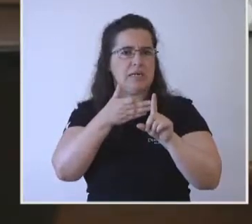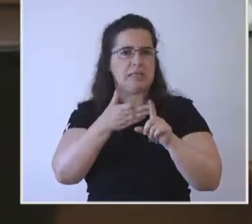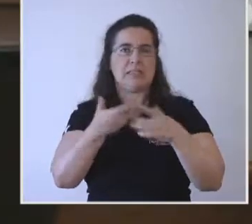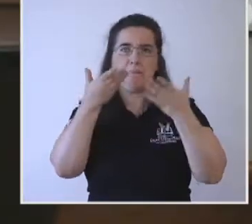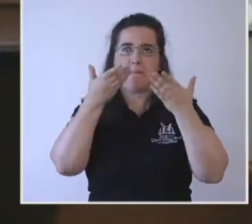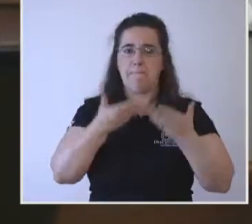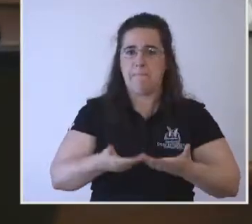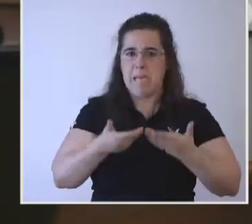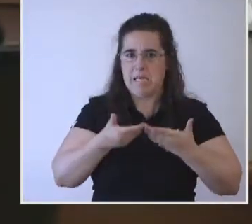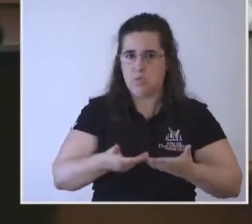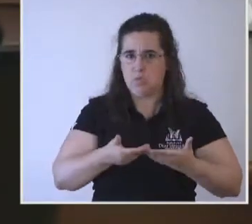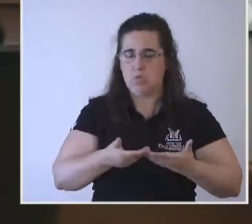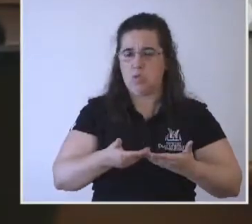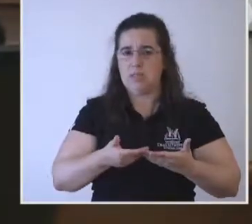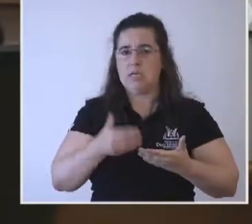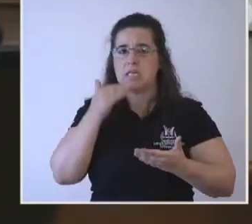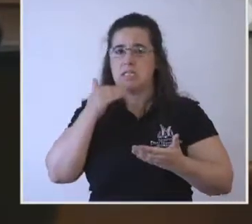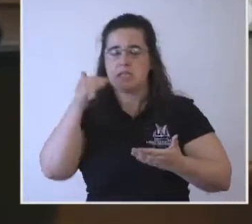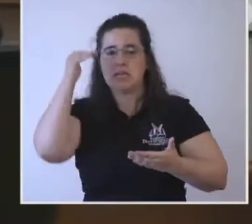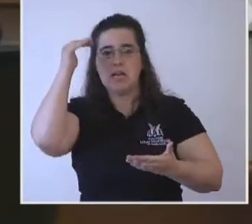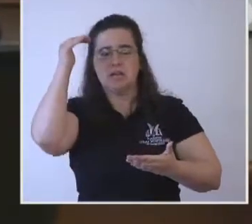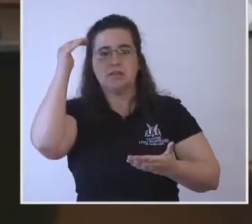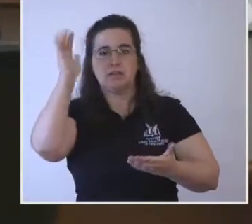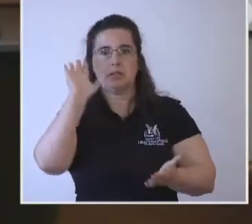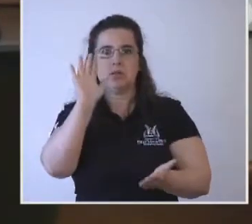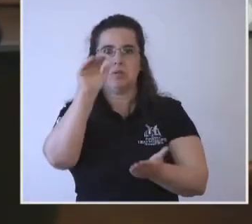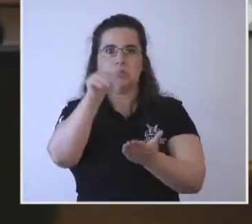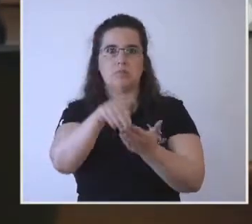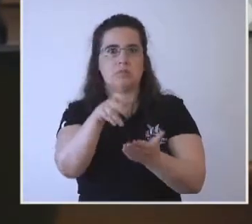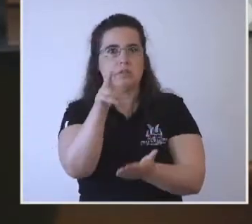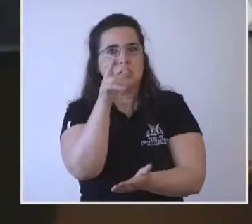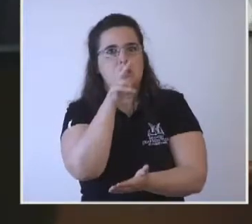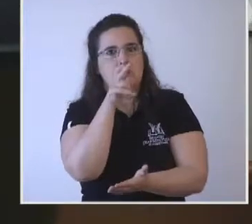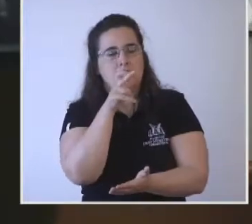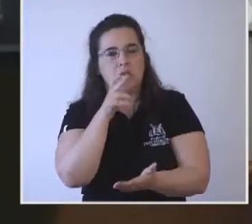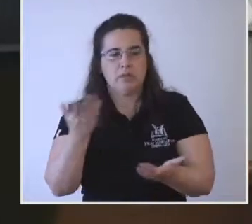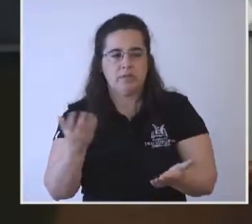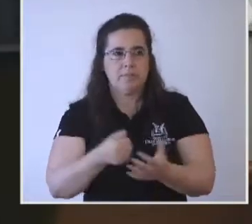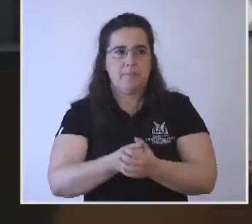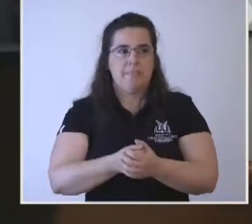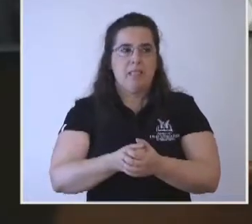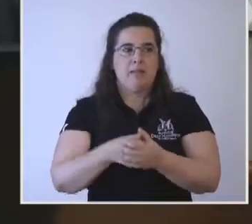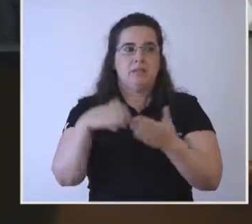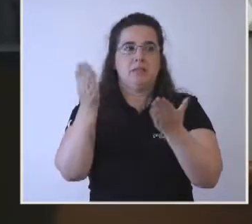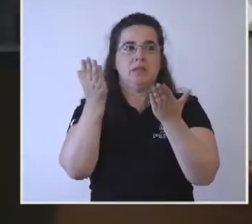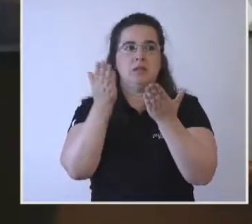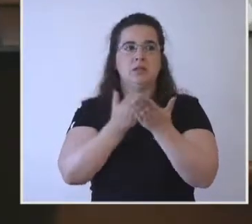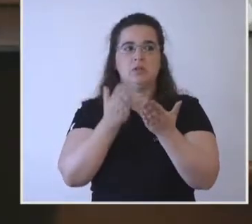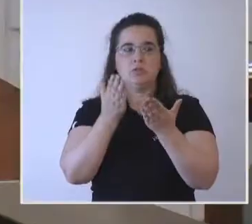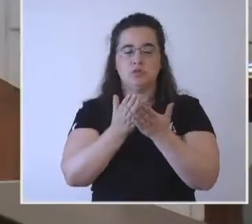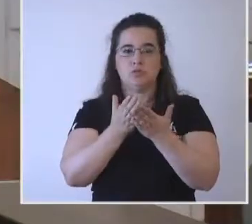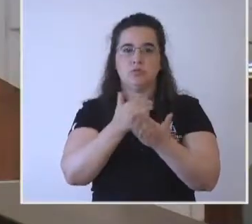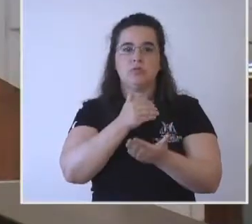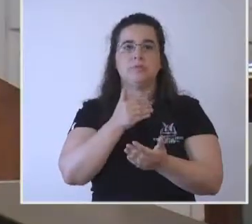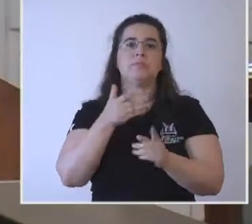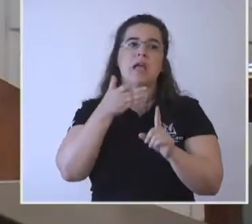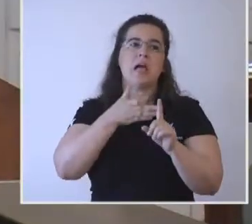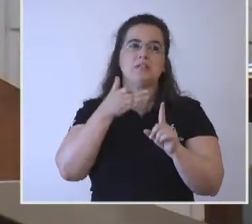então chegamos a conclusões terríveis. O estudo dos adventistas que foi feito no primeiro